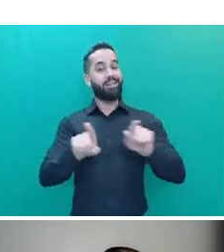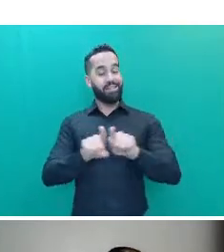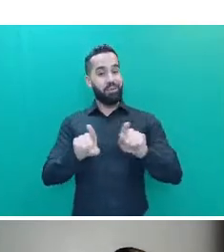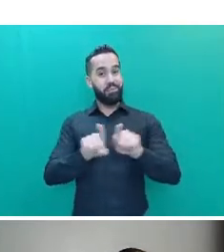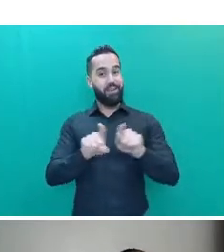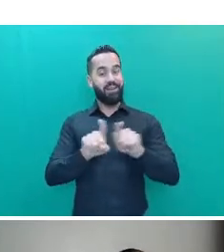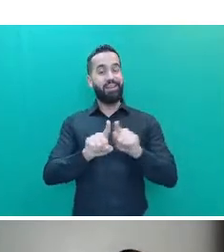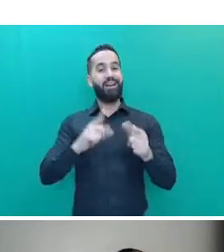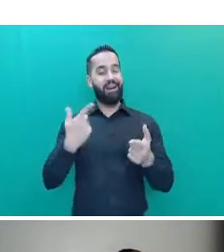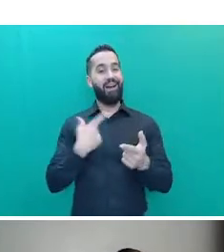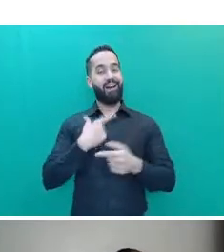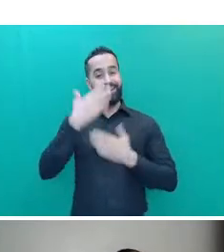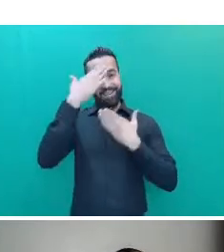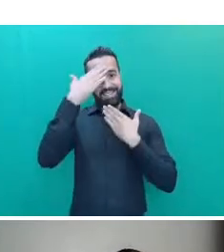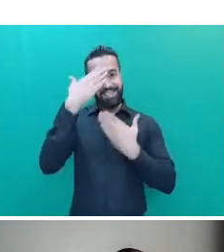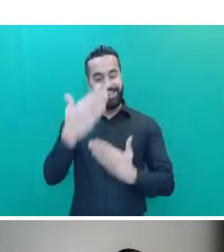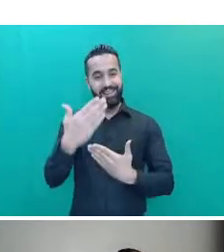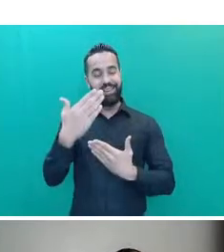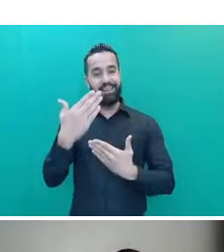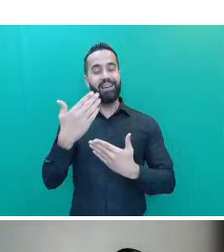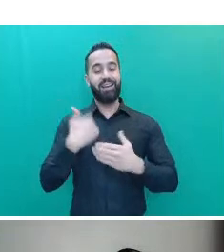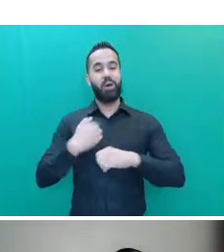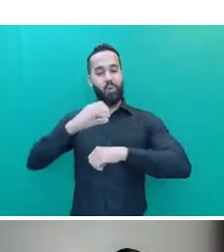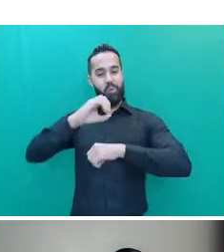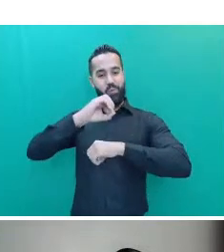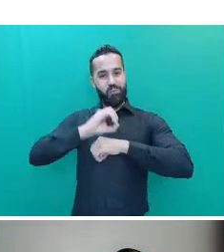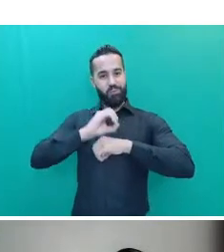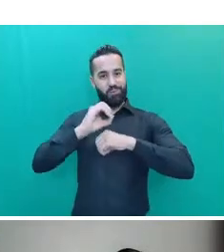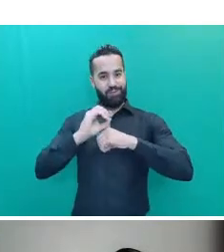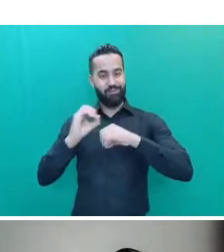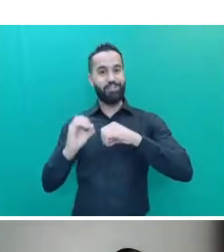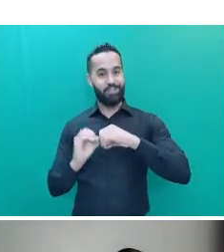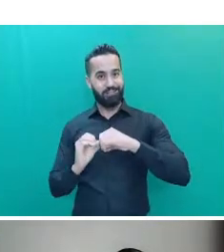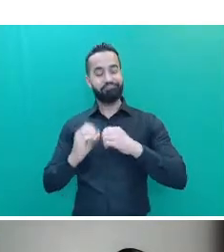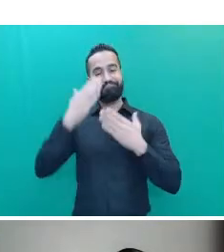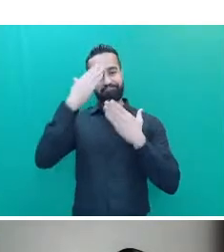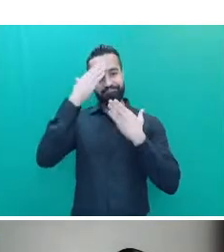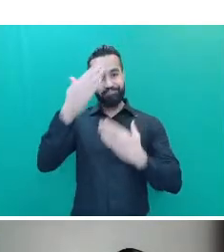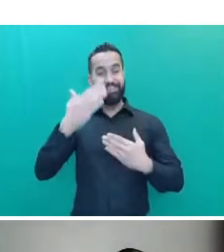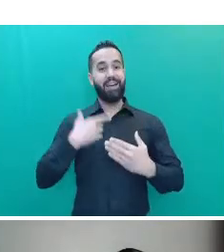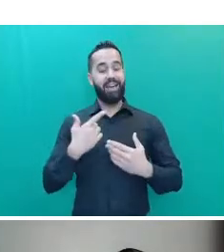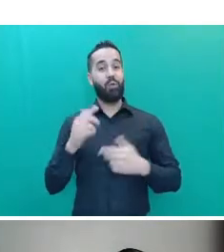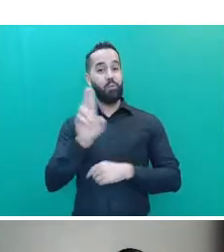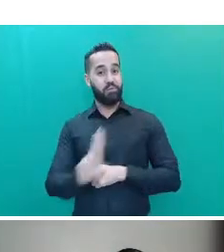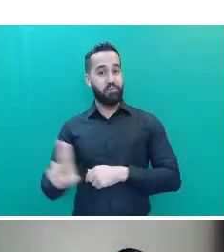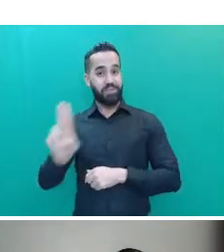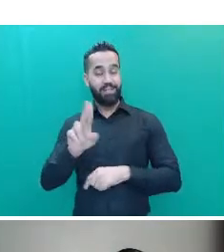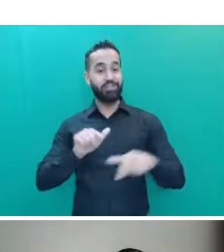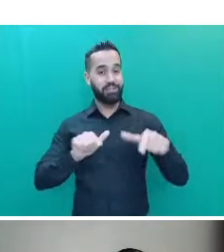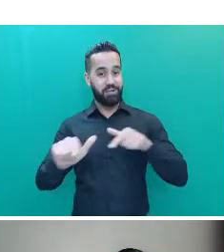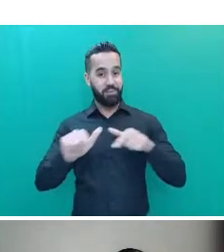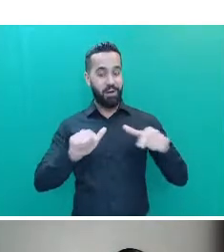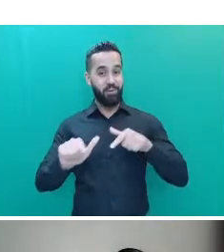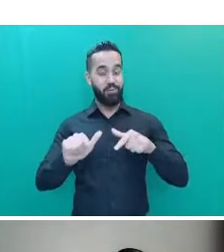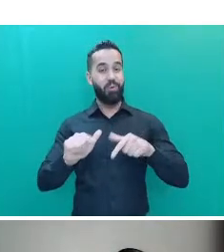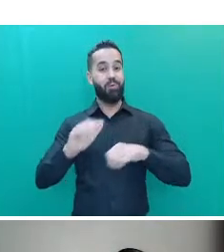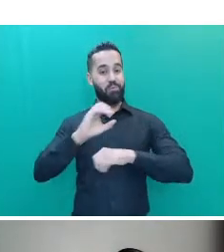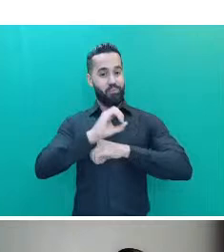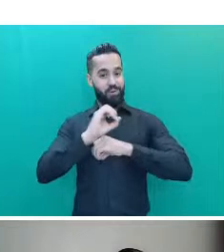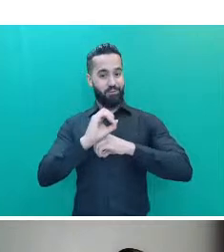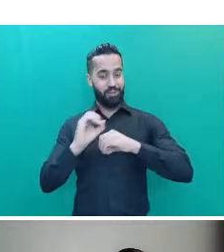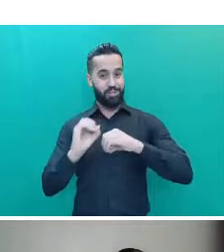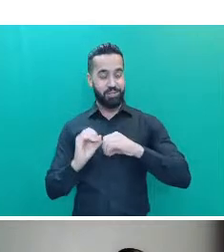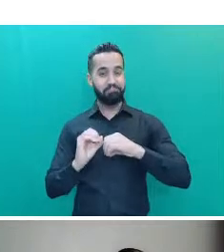inclusive. Agradeço muito à UFG, que é a universidade onde eu trabalho. Professora e que me permitiu, né? Todo o